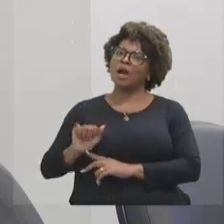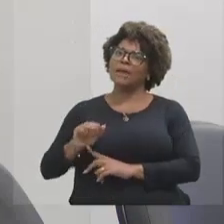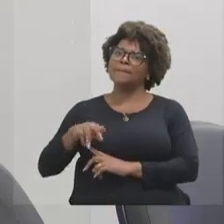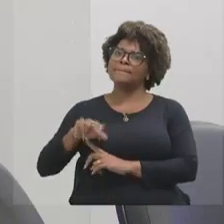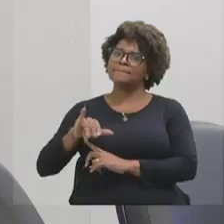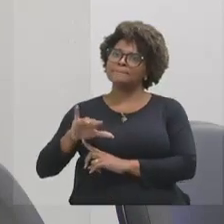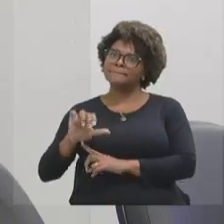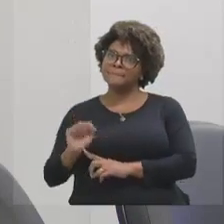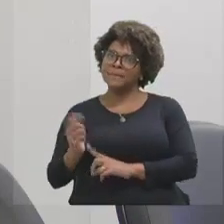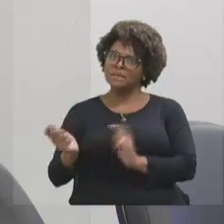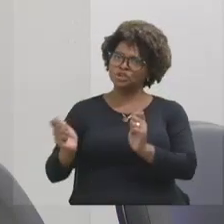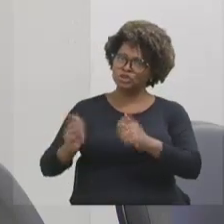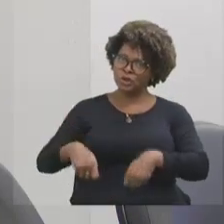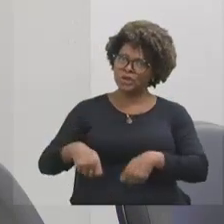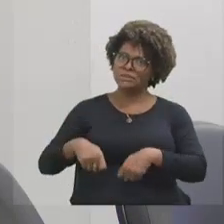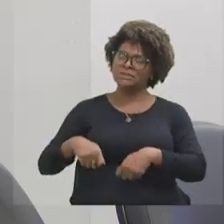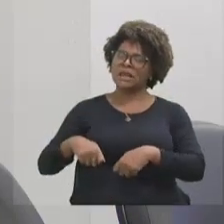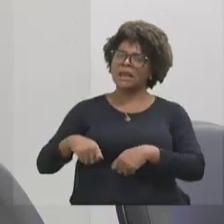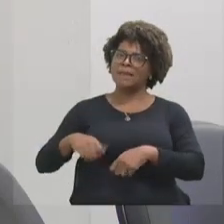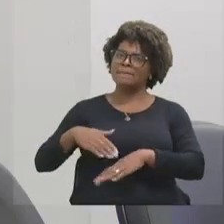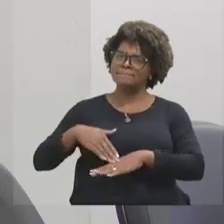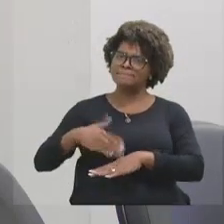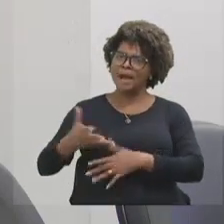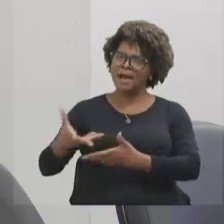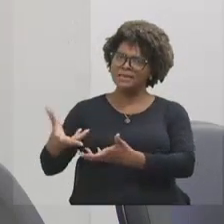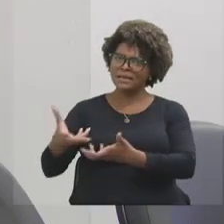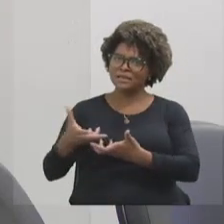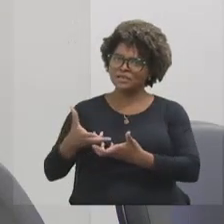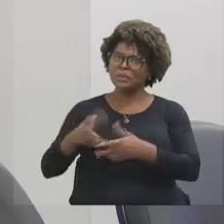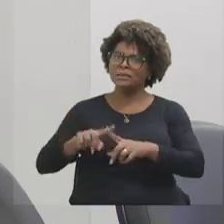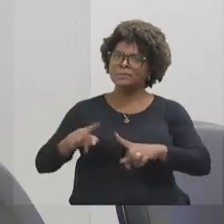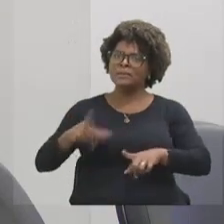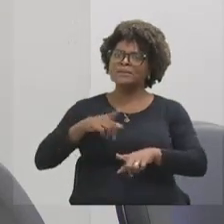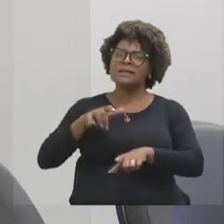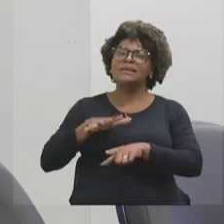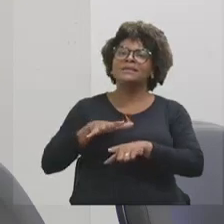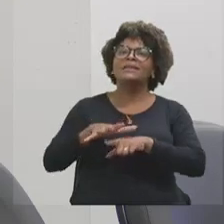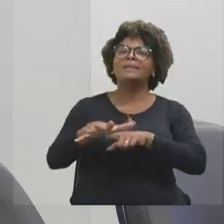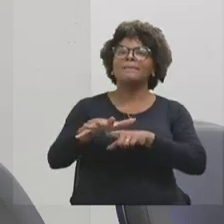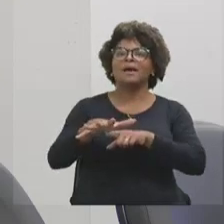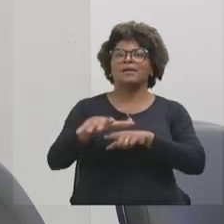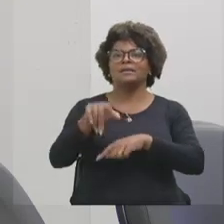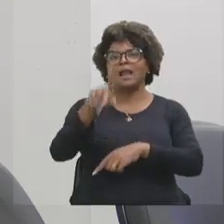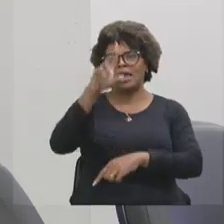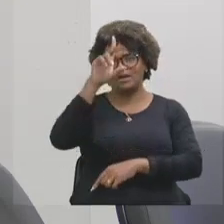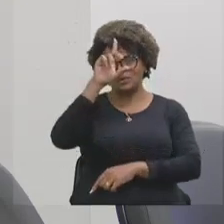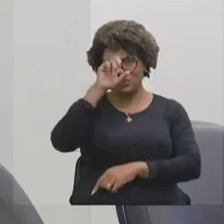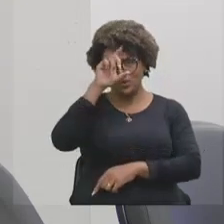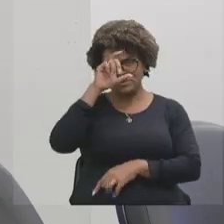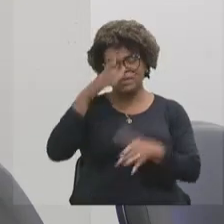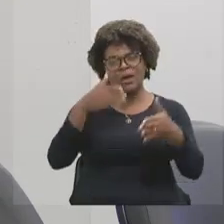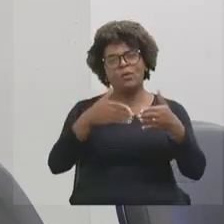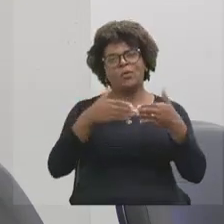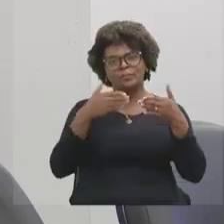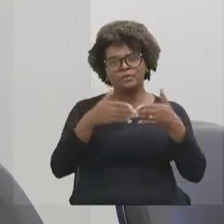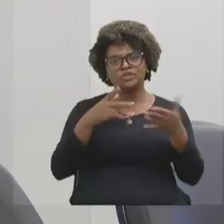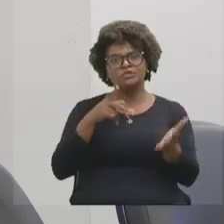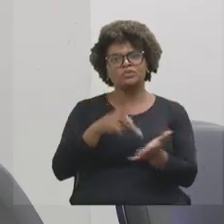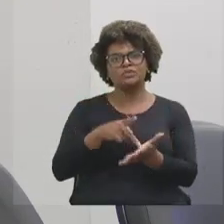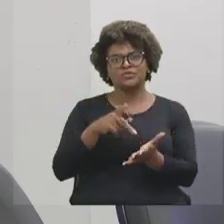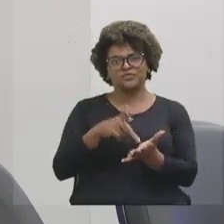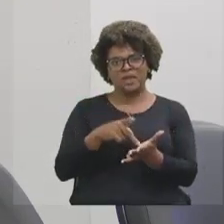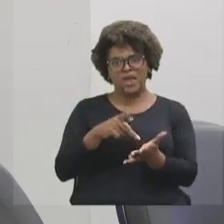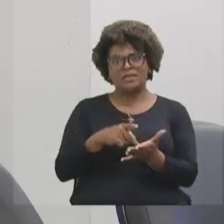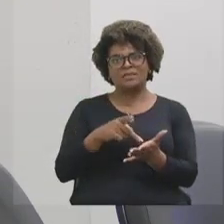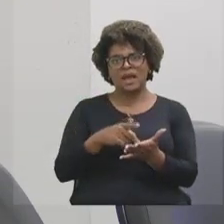mas a gente também tem essa demanda para o hospital e já deixei um requerimento bem no início nosso mandato de um pedido mesmo para a gente estar realizando